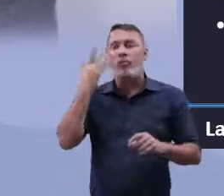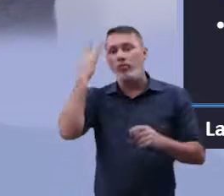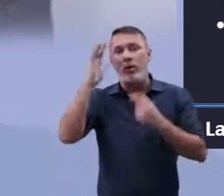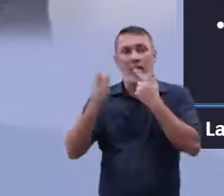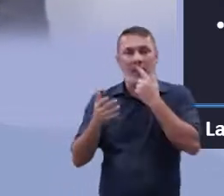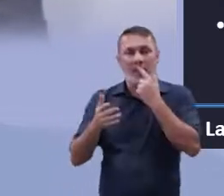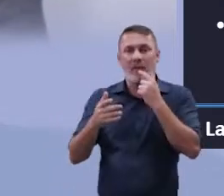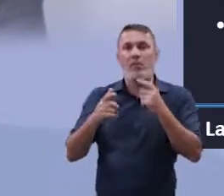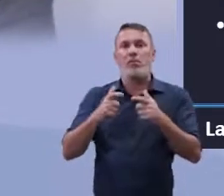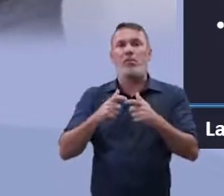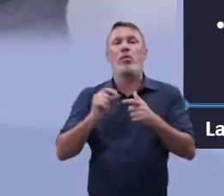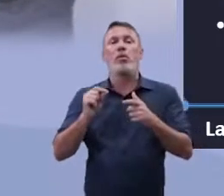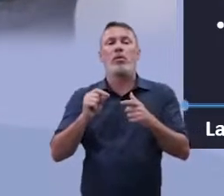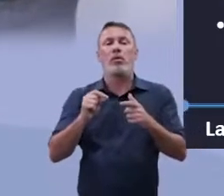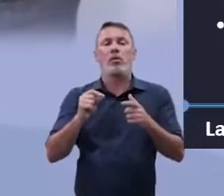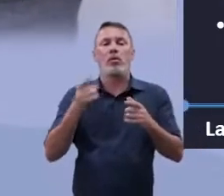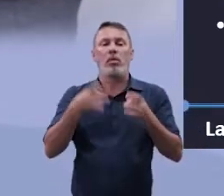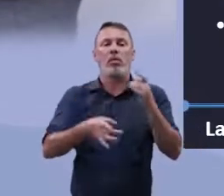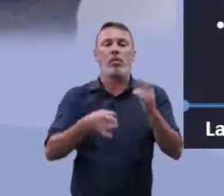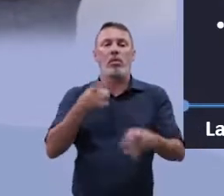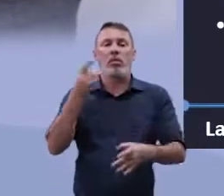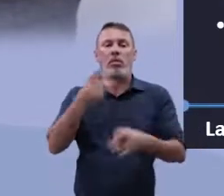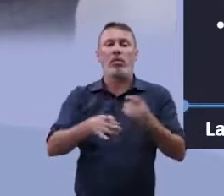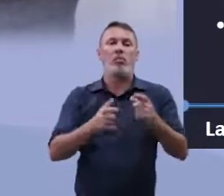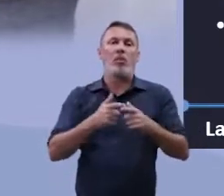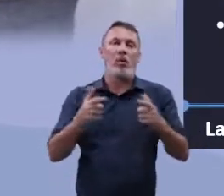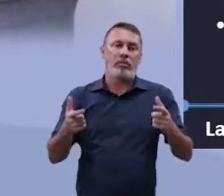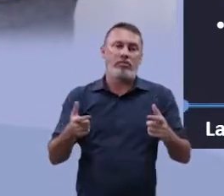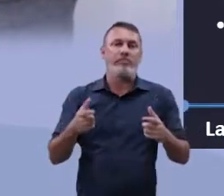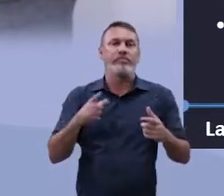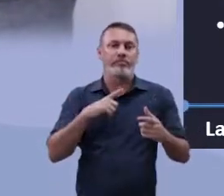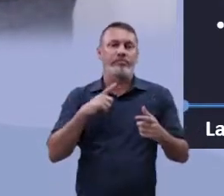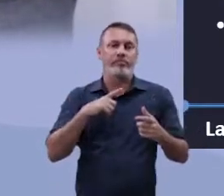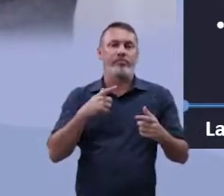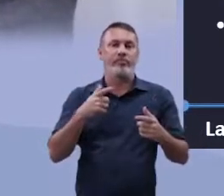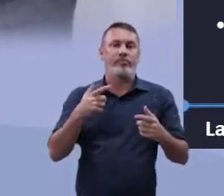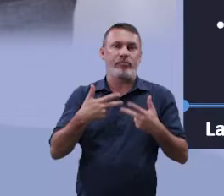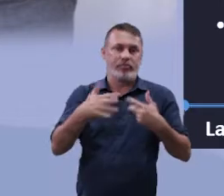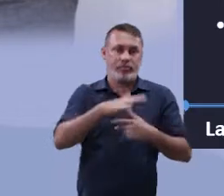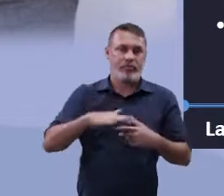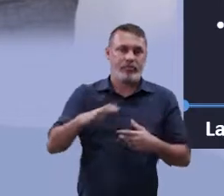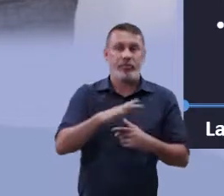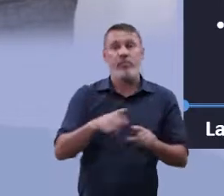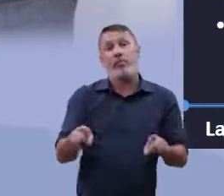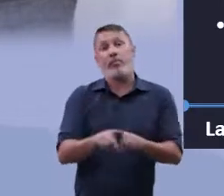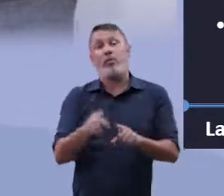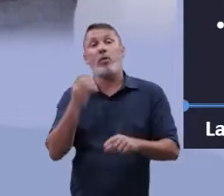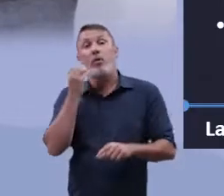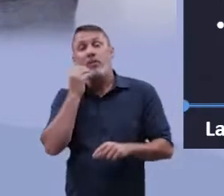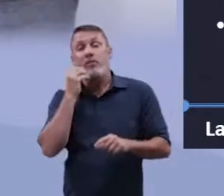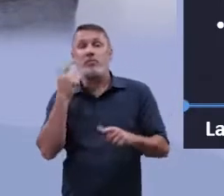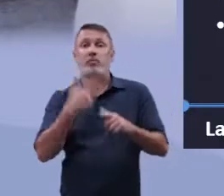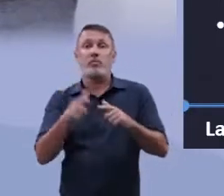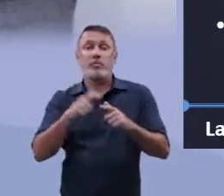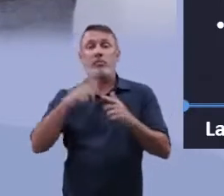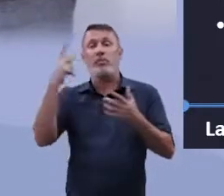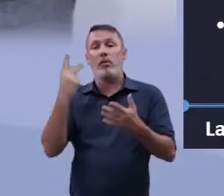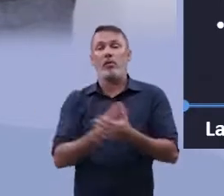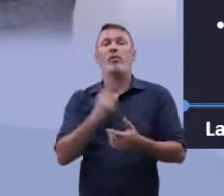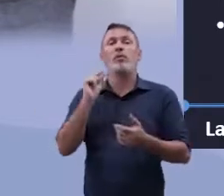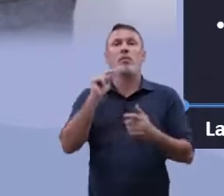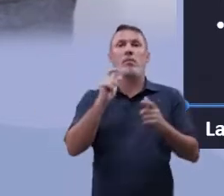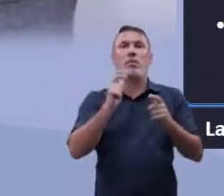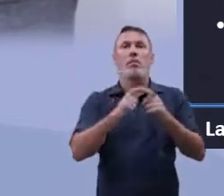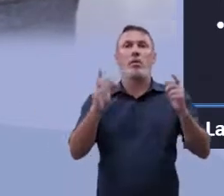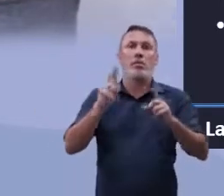evasão estudantil, de forma direta ou indireta. E, obviamente, toda essa problemática teve o quê? O aumento ali,